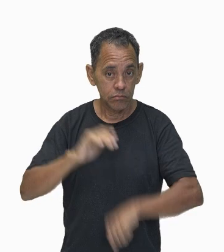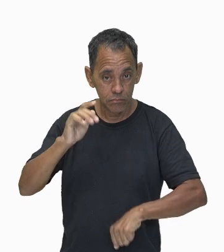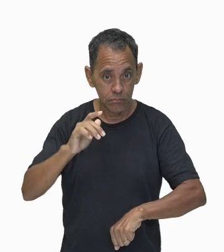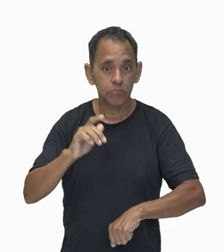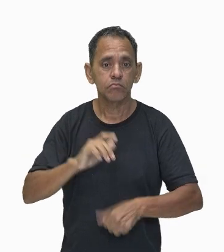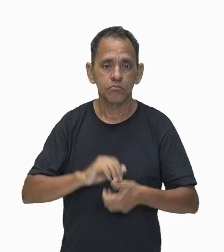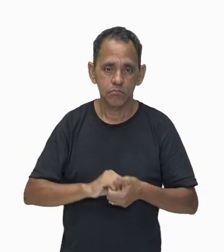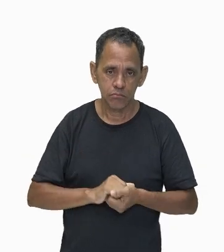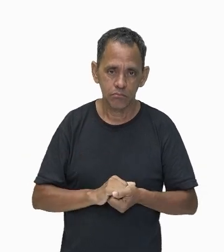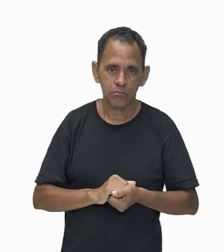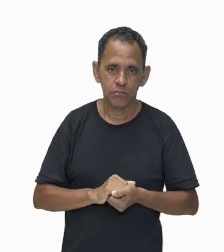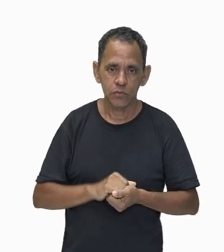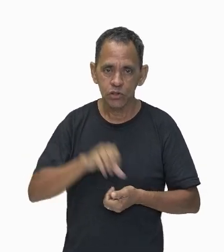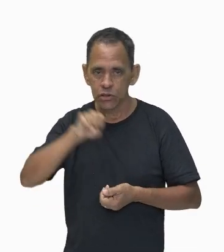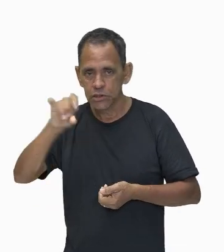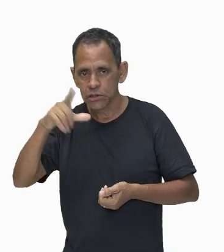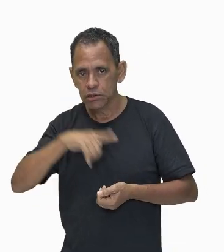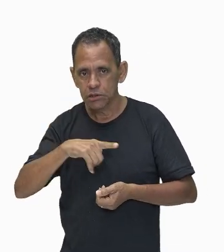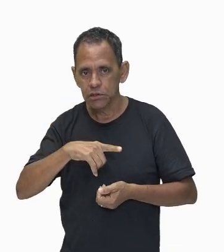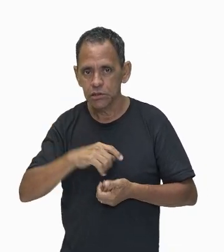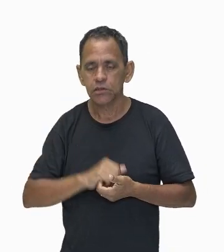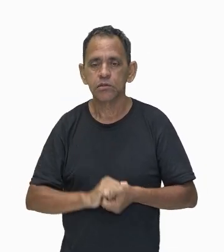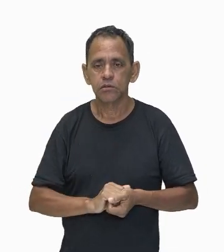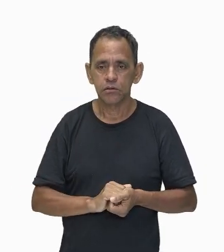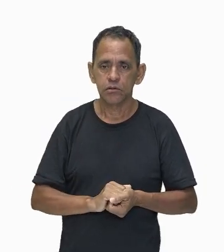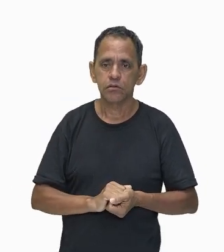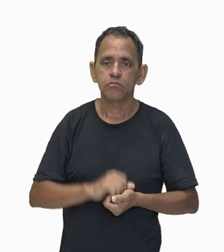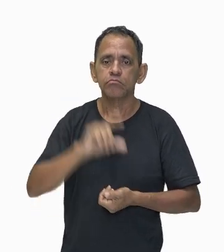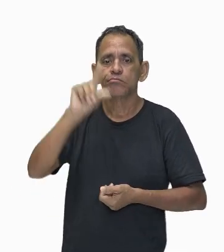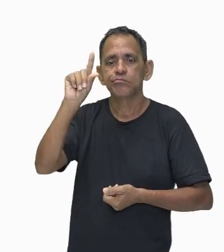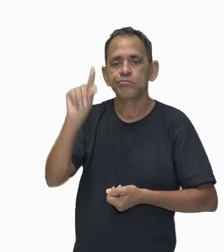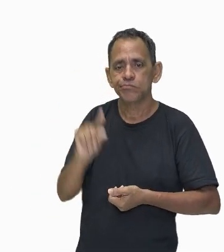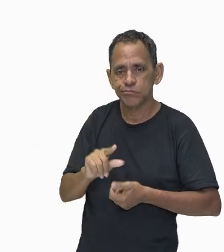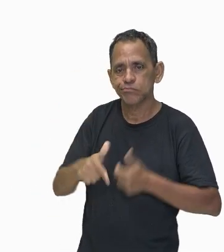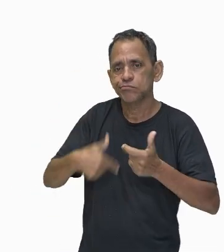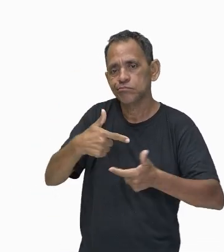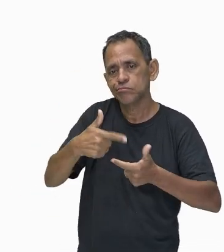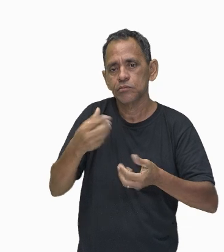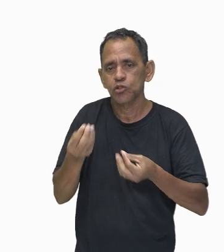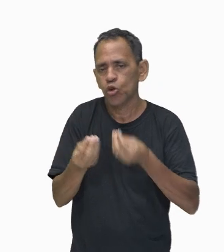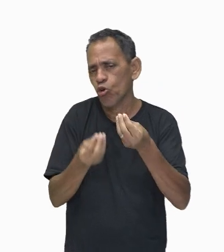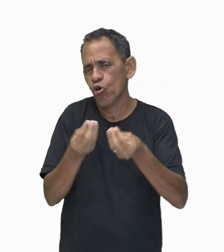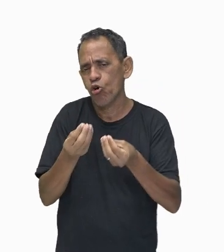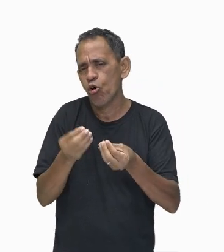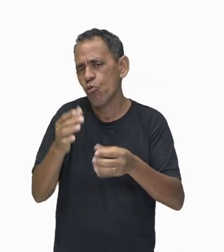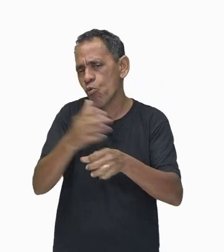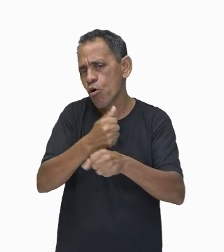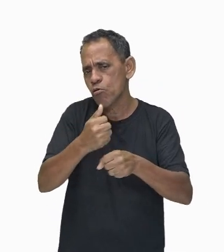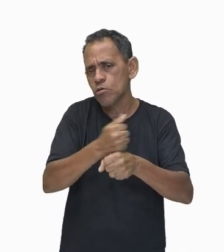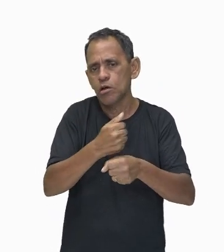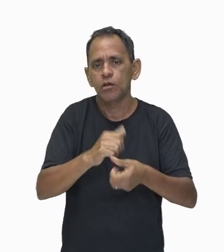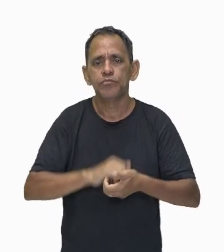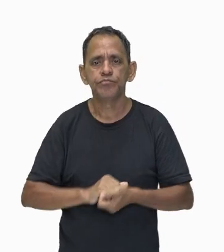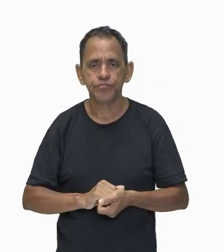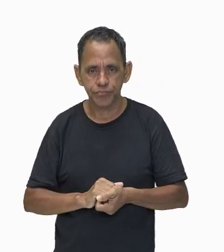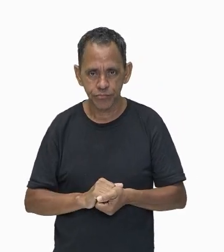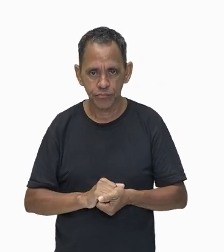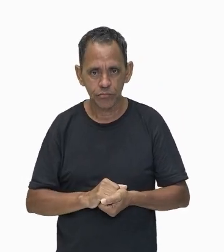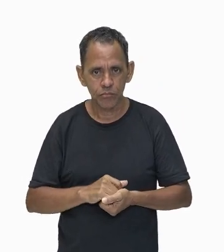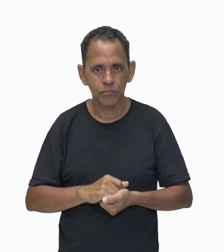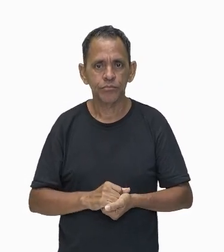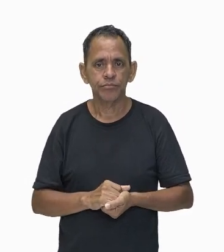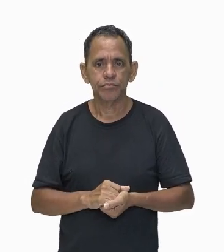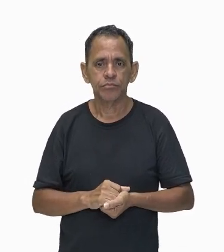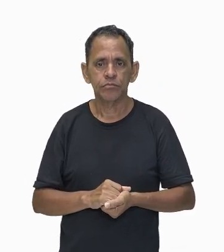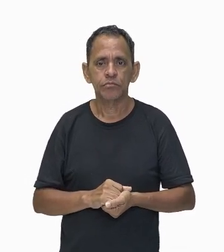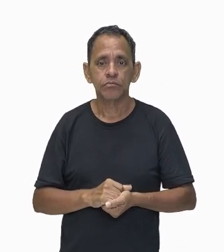sua força. E aí nós vamos ter aqui para você como é que eu calculo a potência. Tá? Tem uma equação matemática aqui